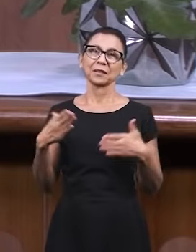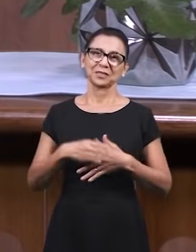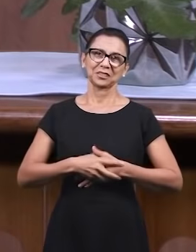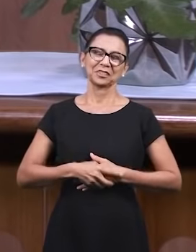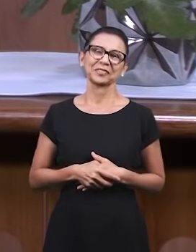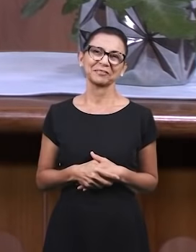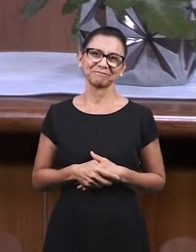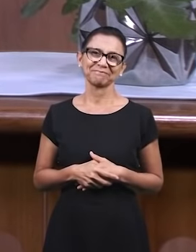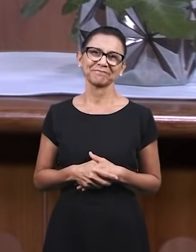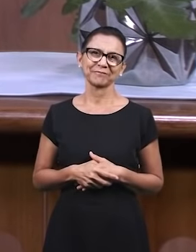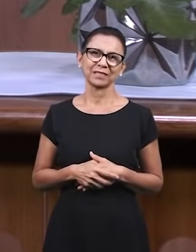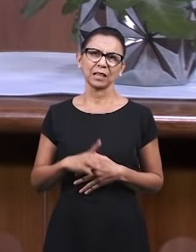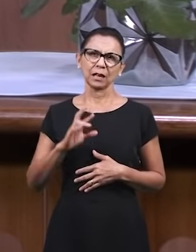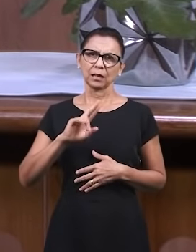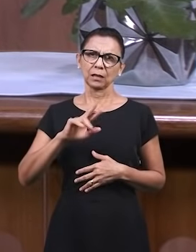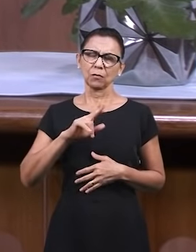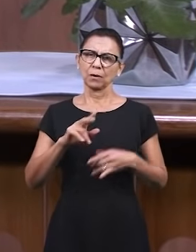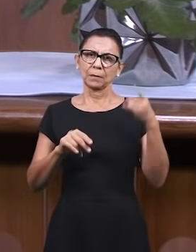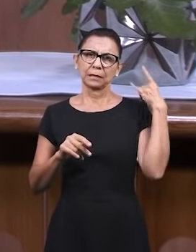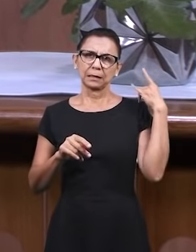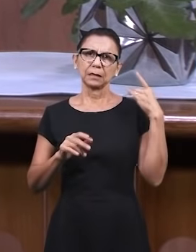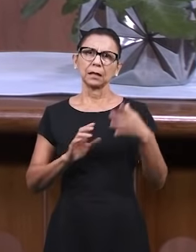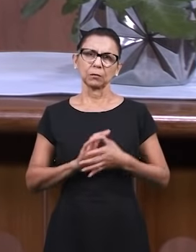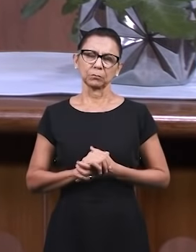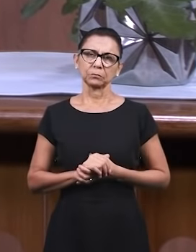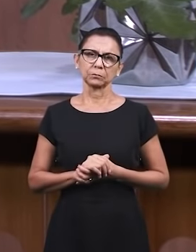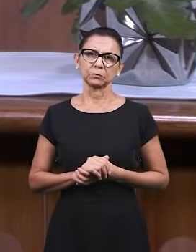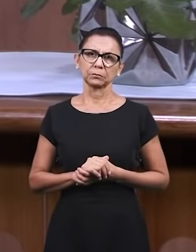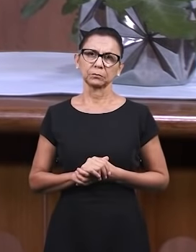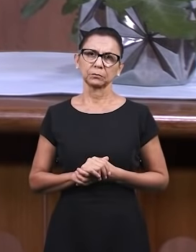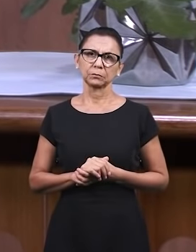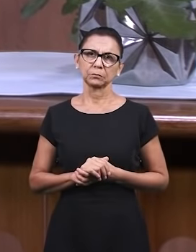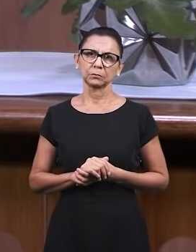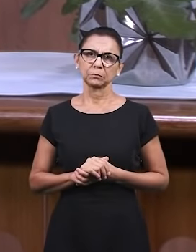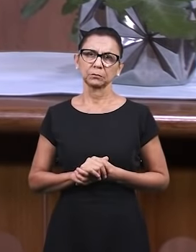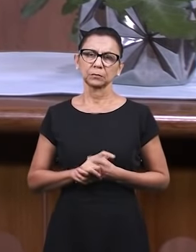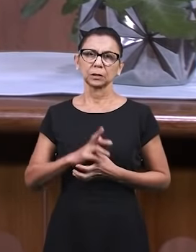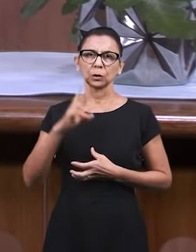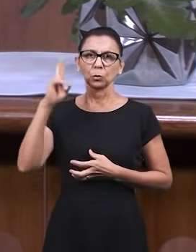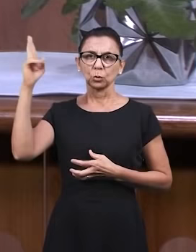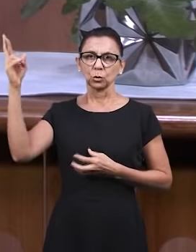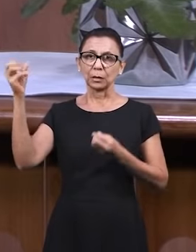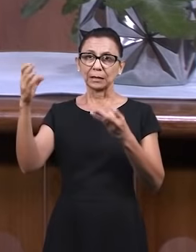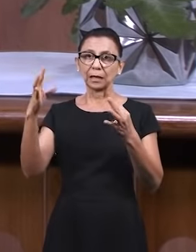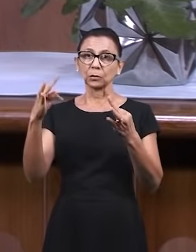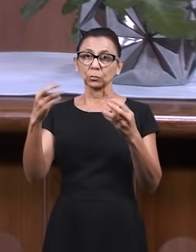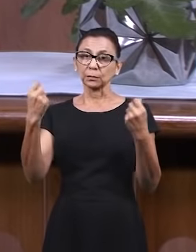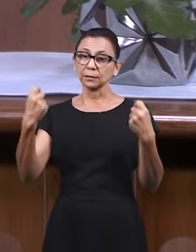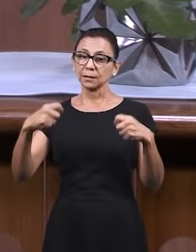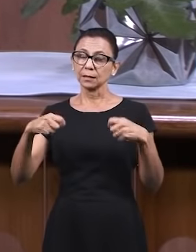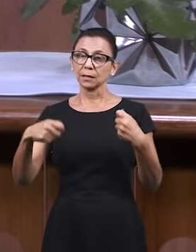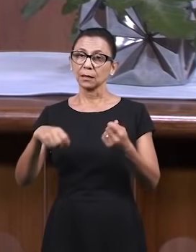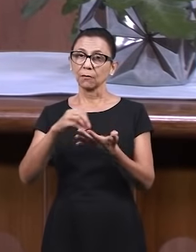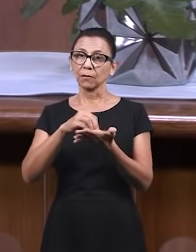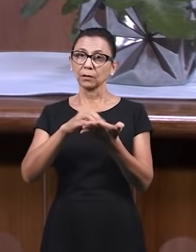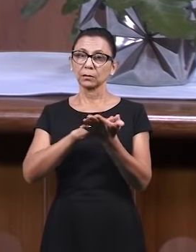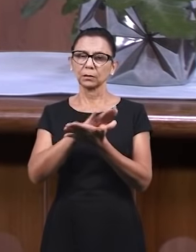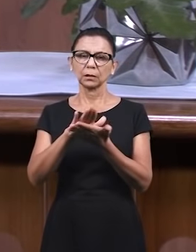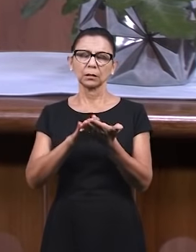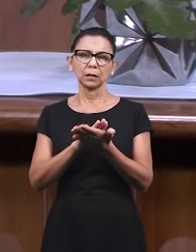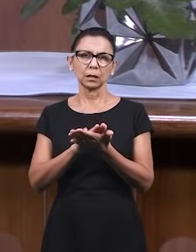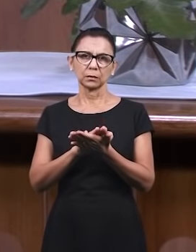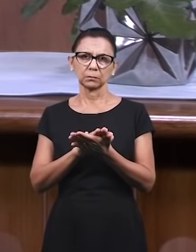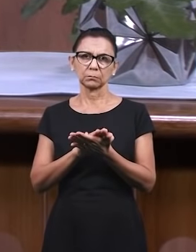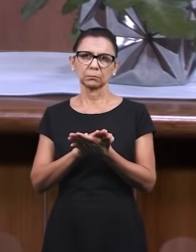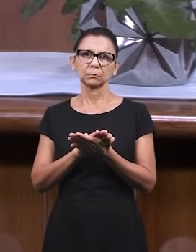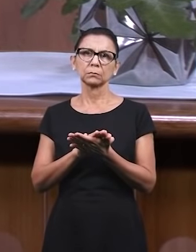Nós não estamos falando de vida material. O Senhor nos dá tudo. O Senhor não nos deixa faltar nada, exatamente aquilo que nós precisamos, nem mais